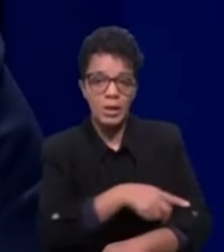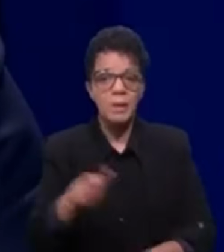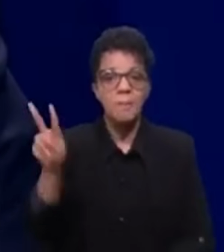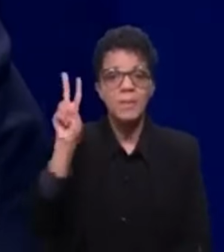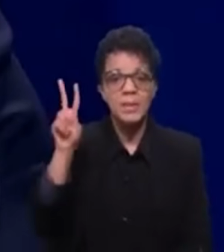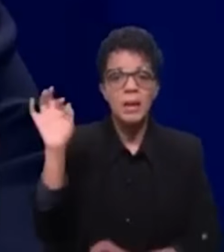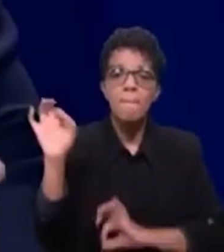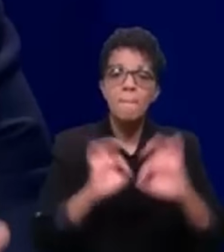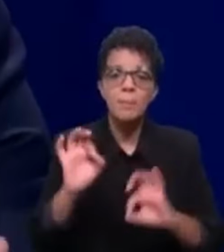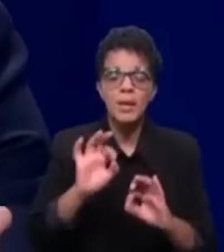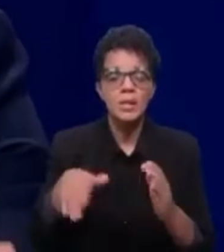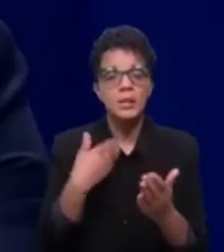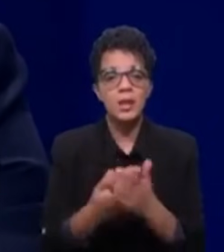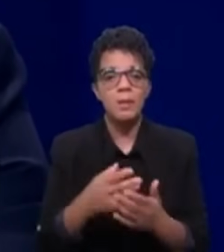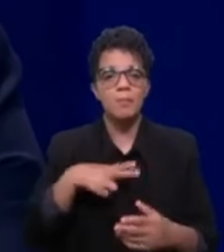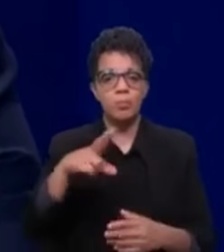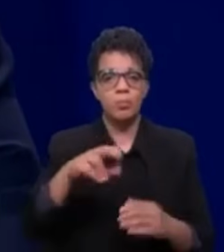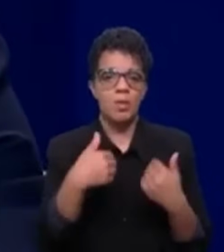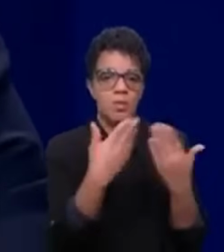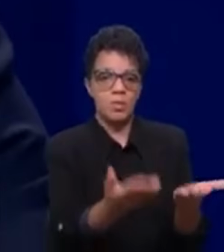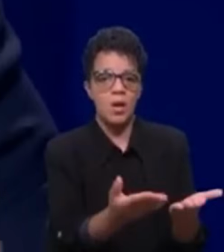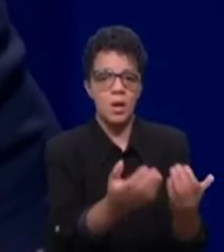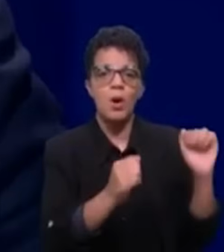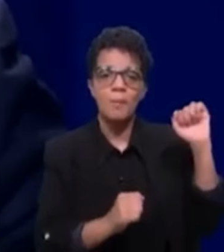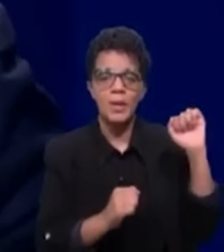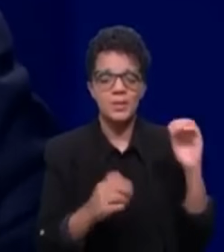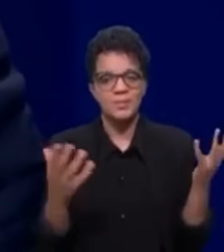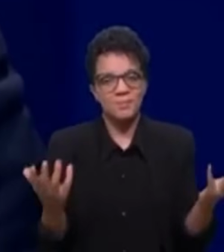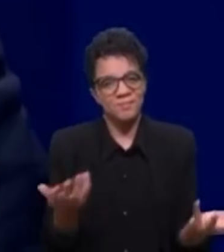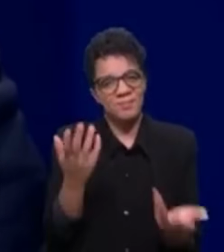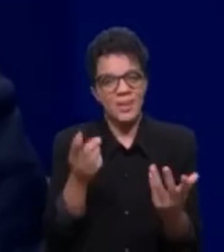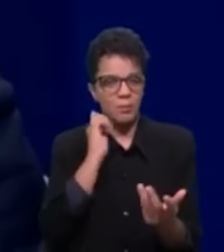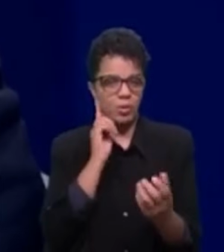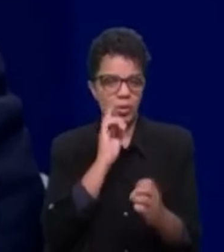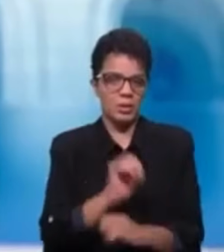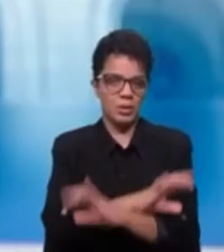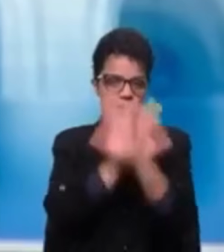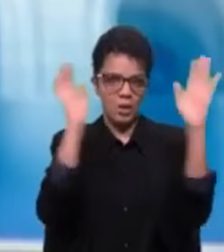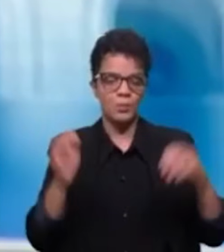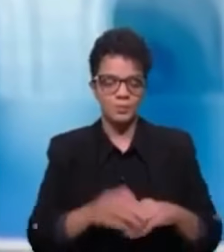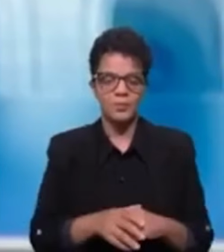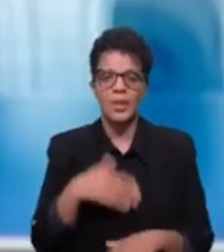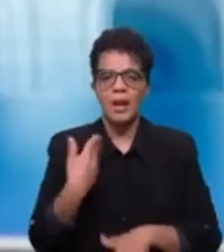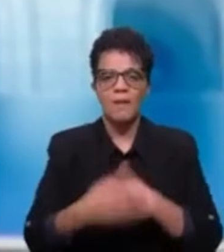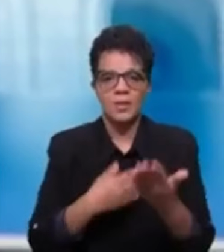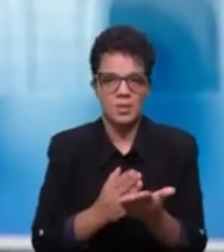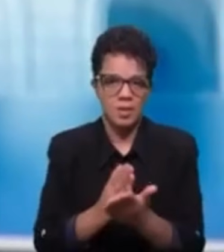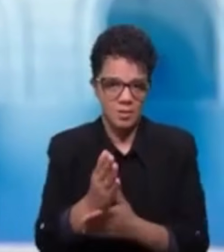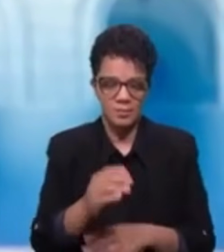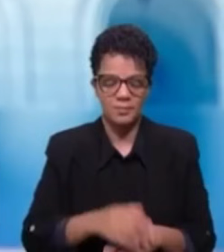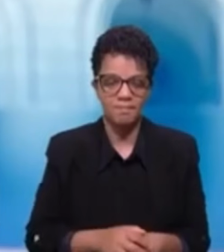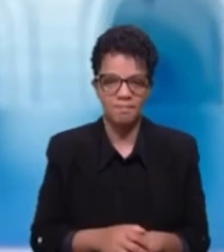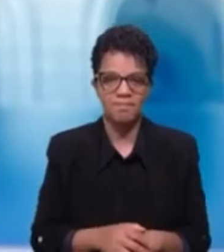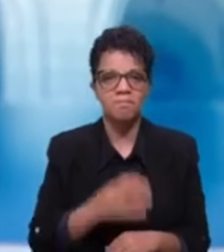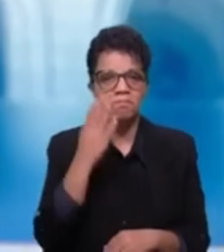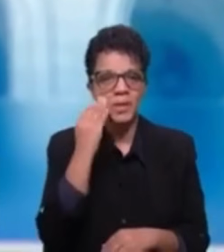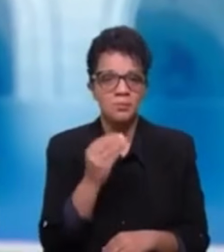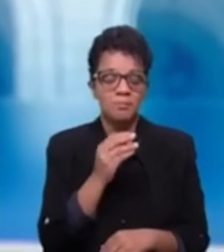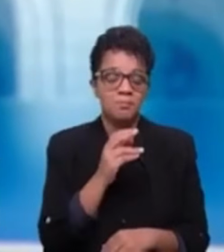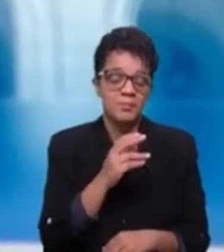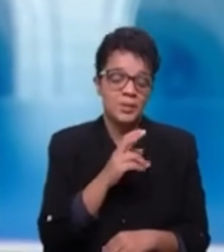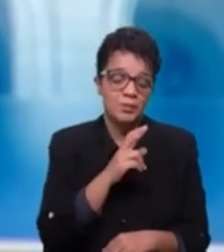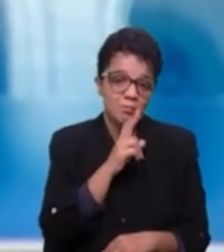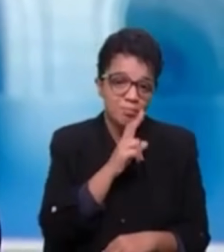prepara-se para entregar o país ao partido socialista é important avançar vamos avançar senão não saímos daqui acho que deram as respostas que